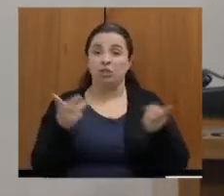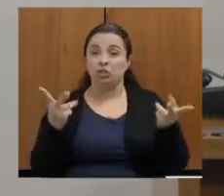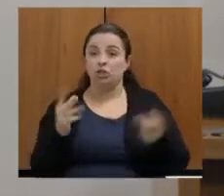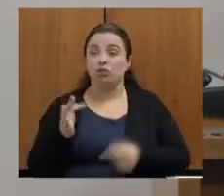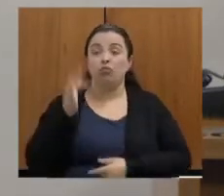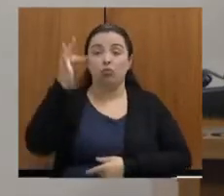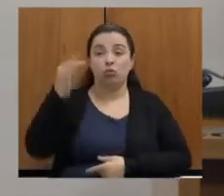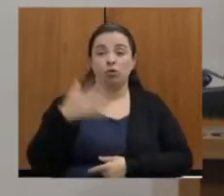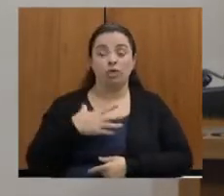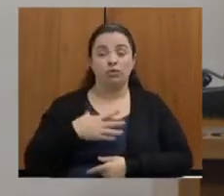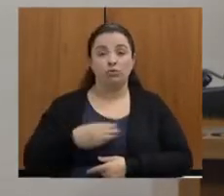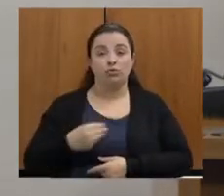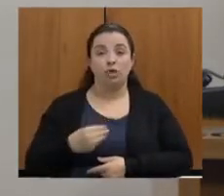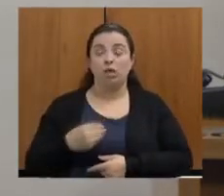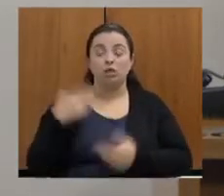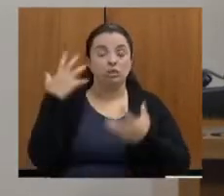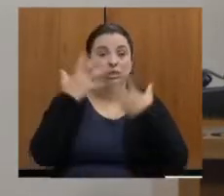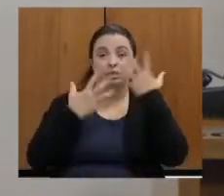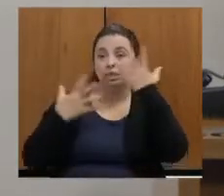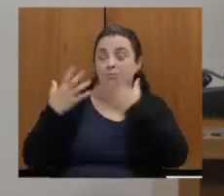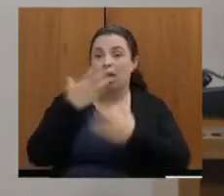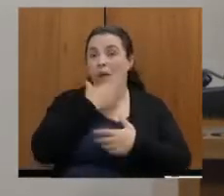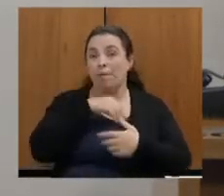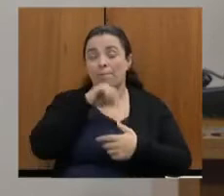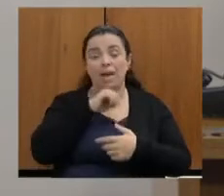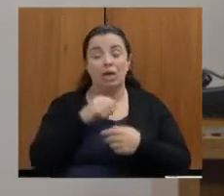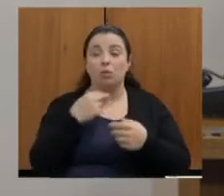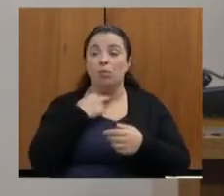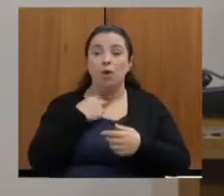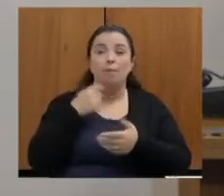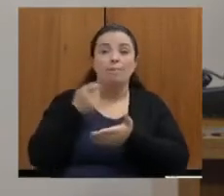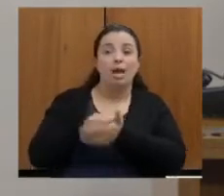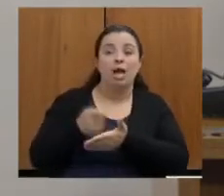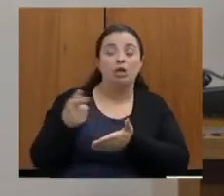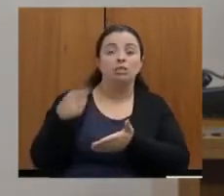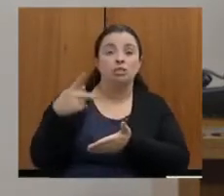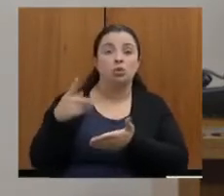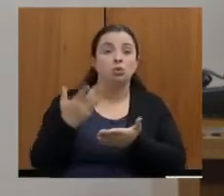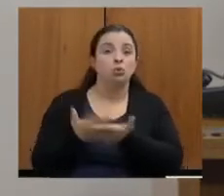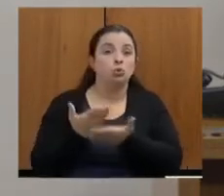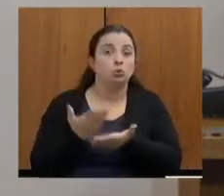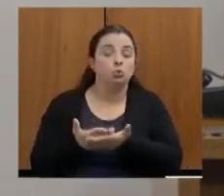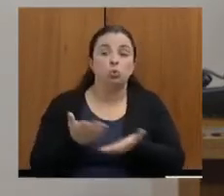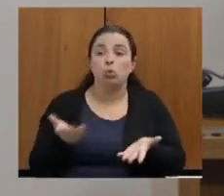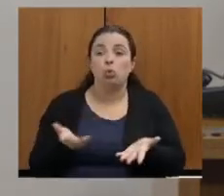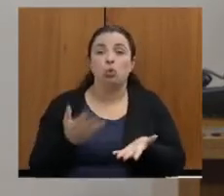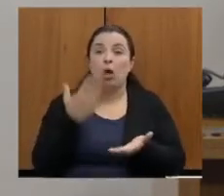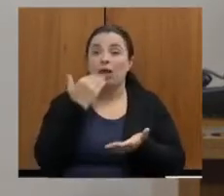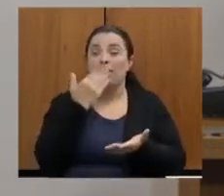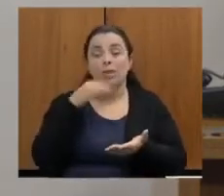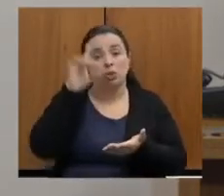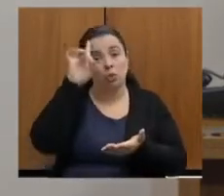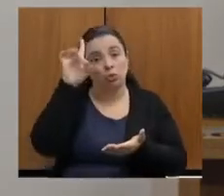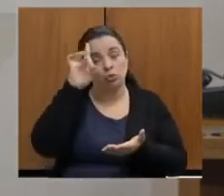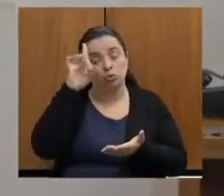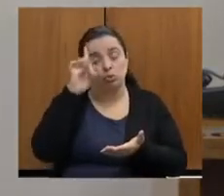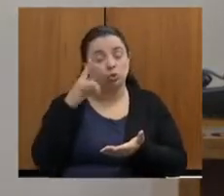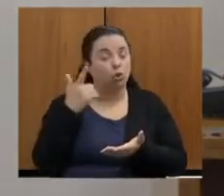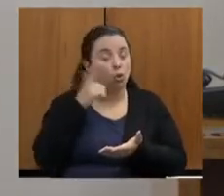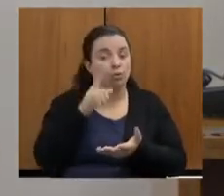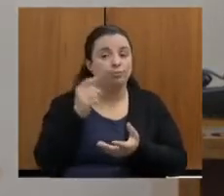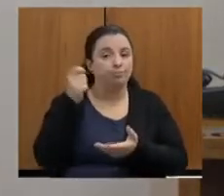desespero dos pais Pois não tem como pagar seus estudos e muitas das vezes sequer o pão de cada dia